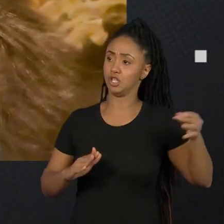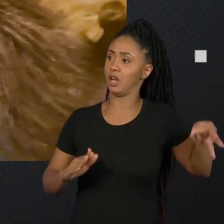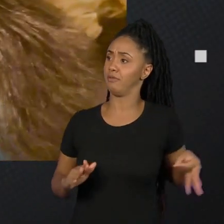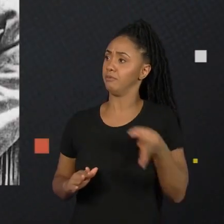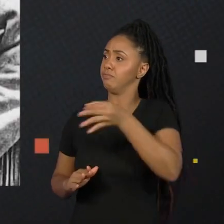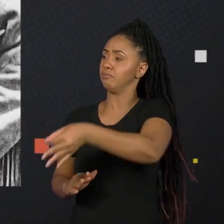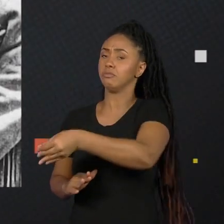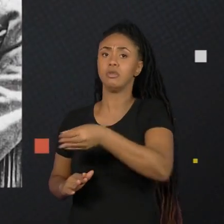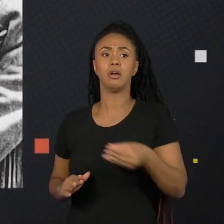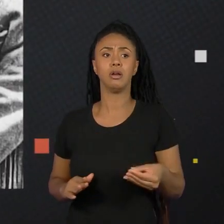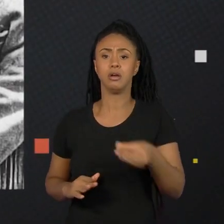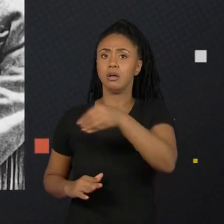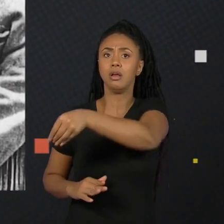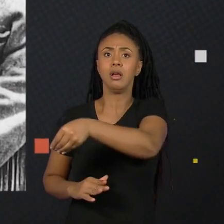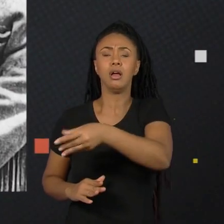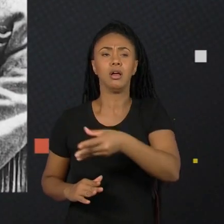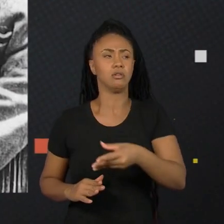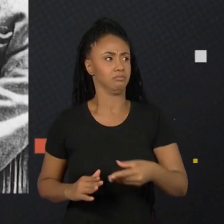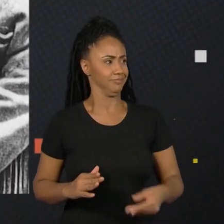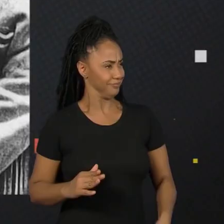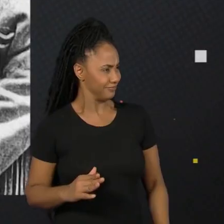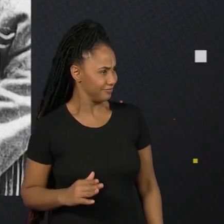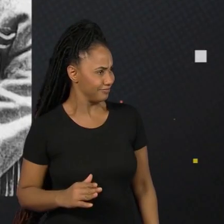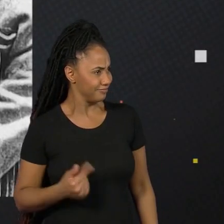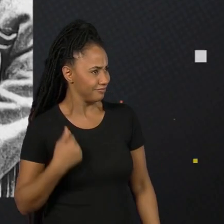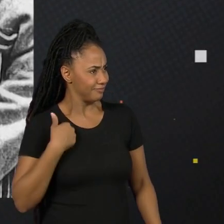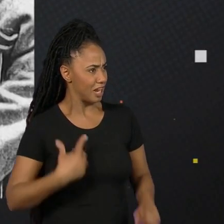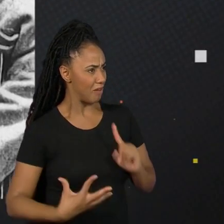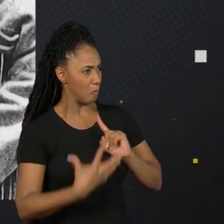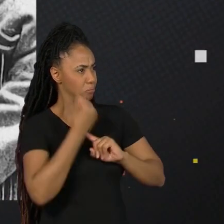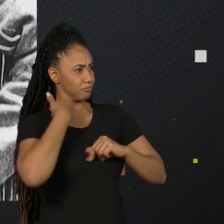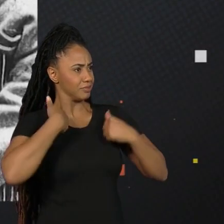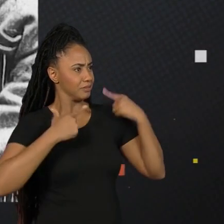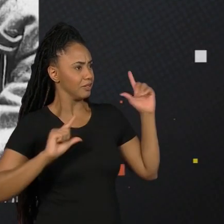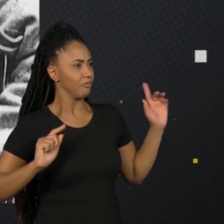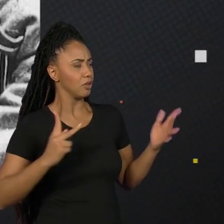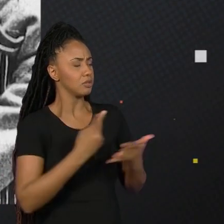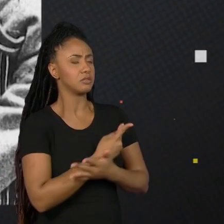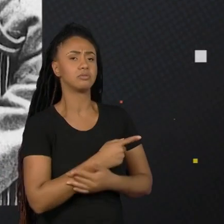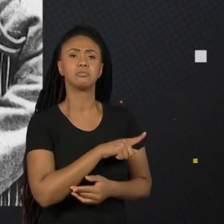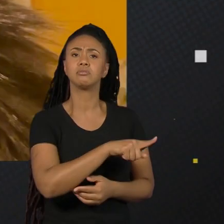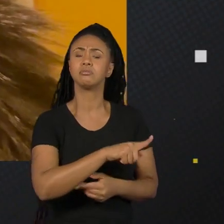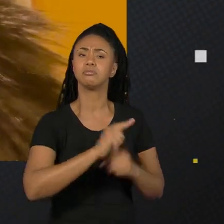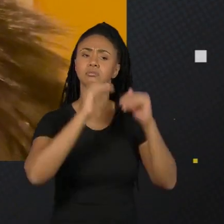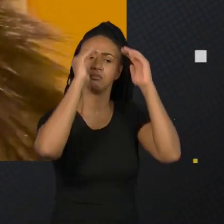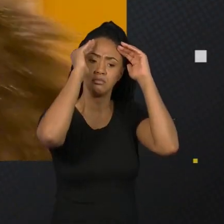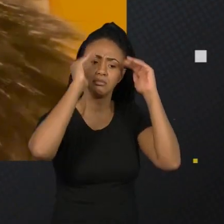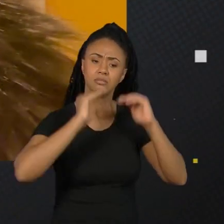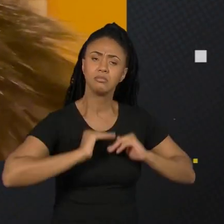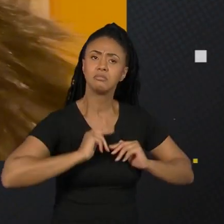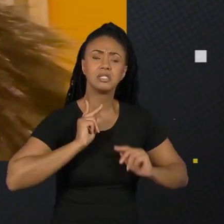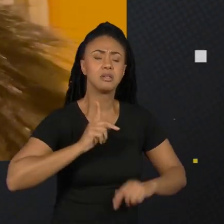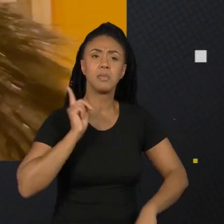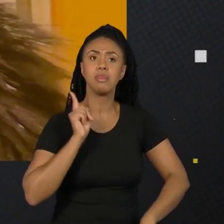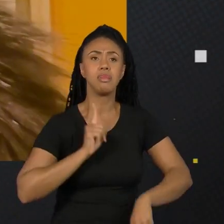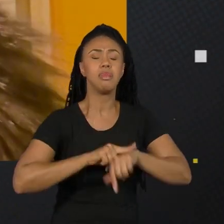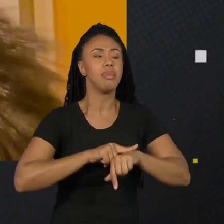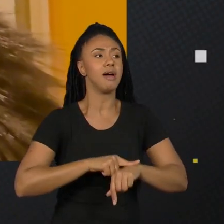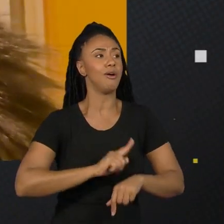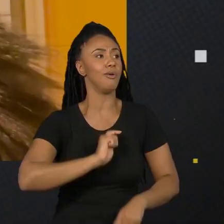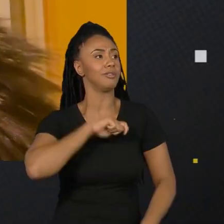aquele susto, falei, meu Deus, será que esse cara vai me agarrar? O que esse cara? Ele sempre me respeitou. Se tornou meu irmão, meu